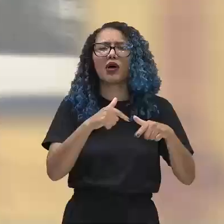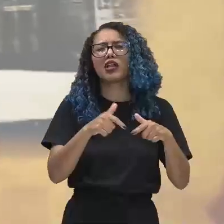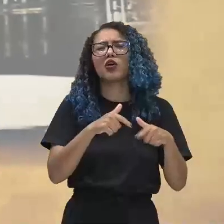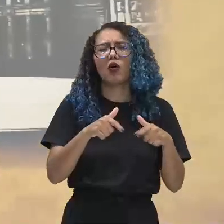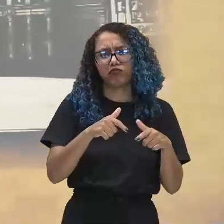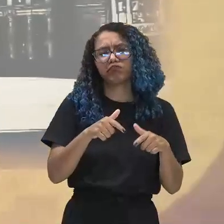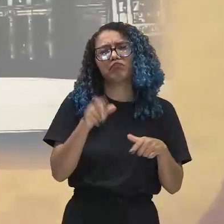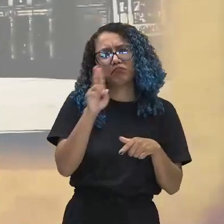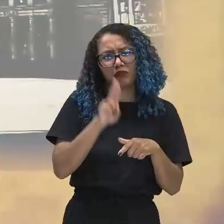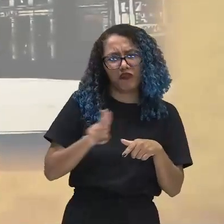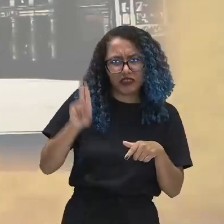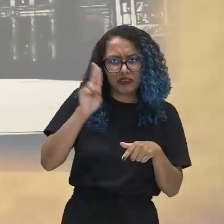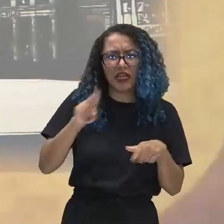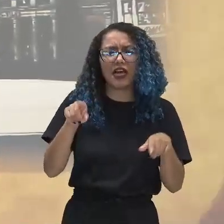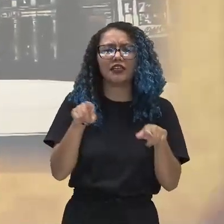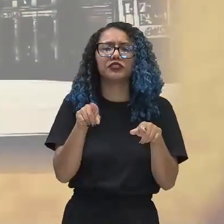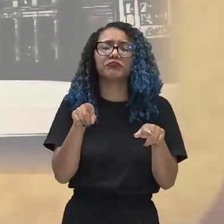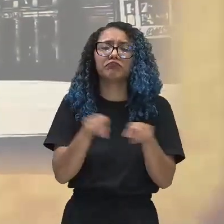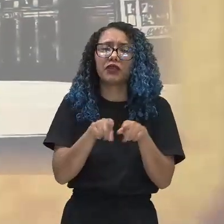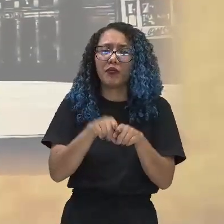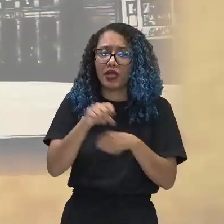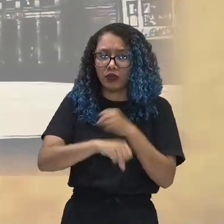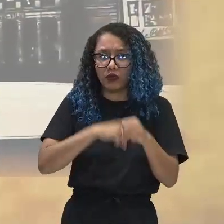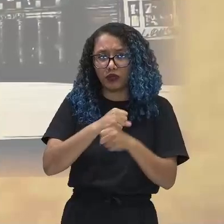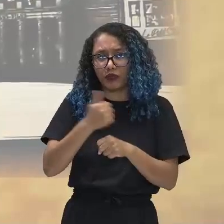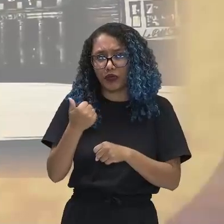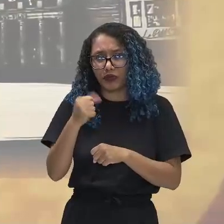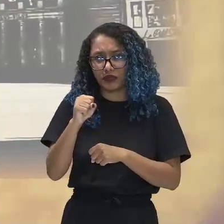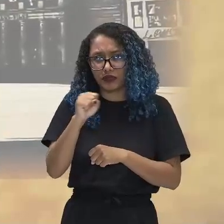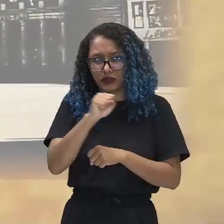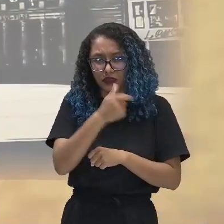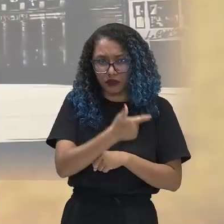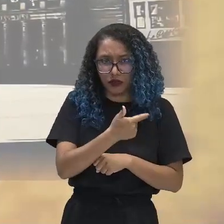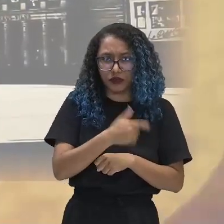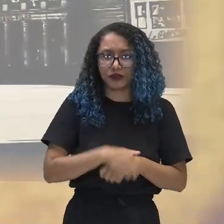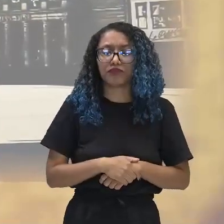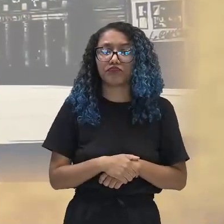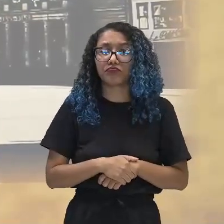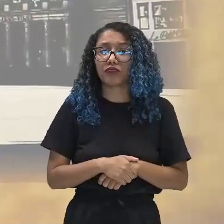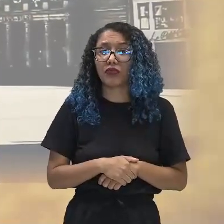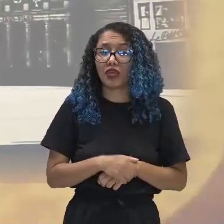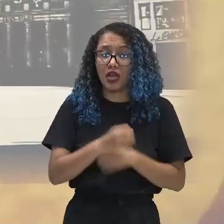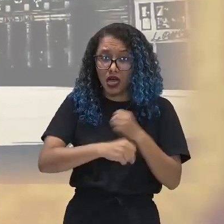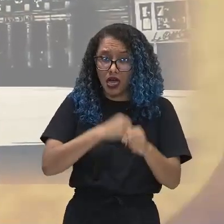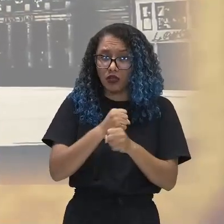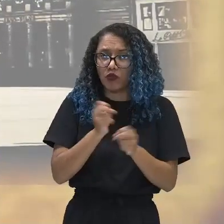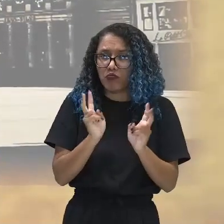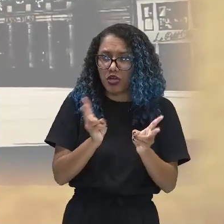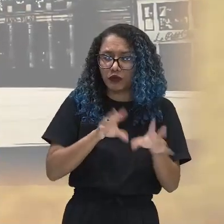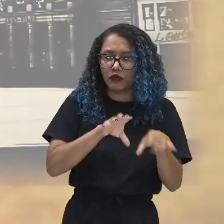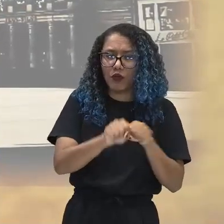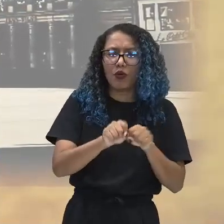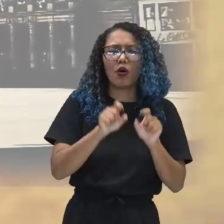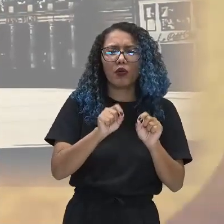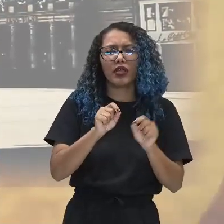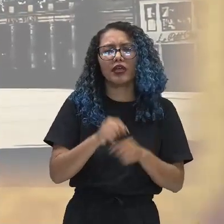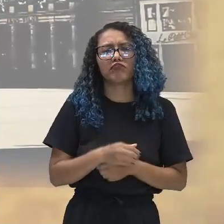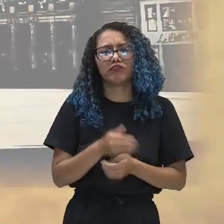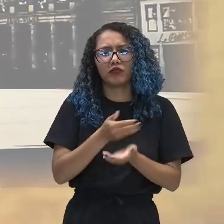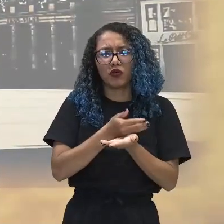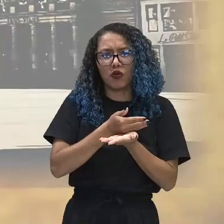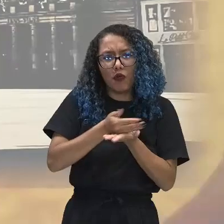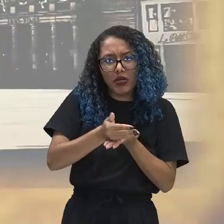academia. No ano de 1882, mesmo ano em que se graduou, começou a atuar como docente em